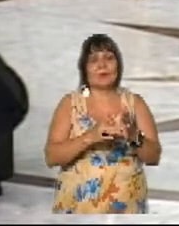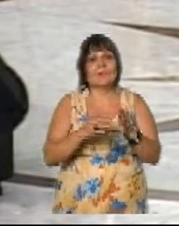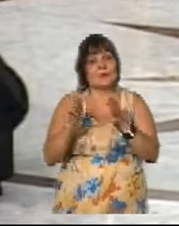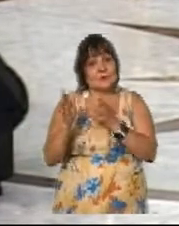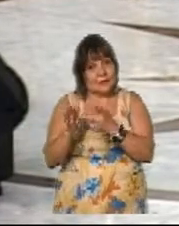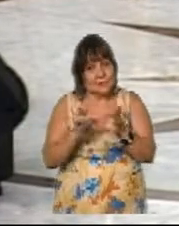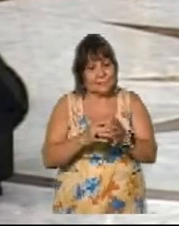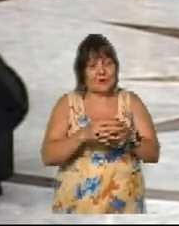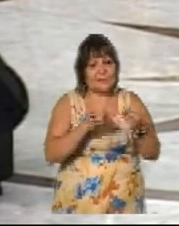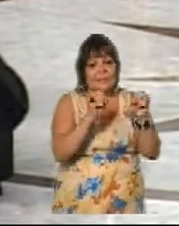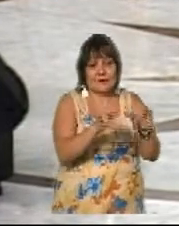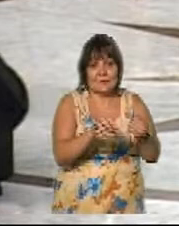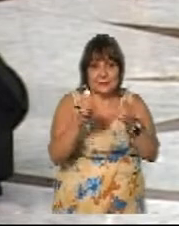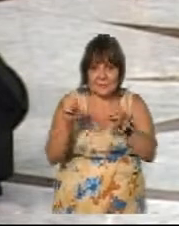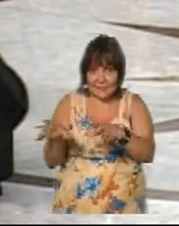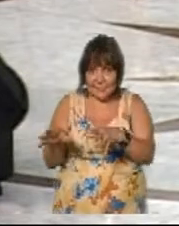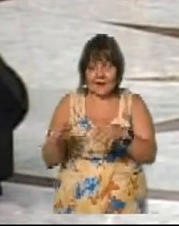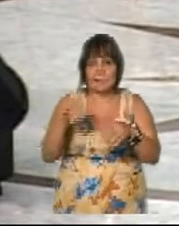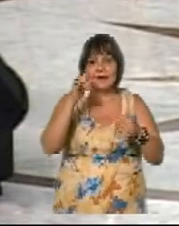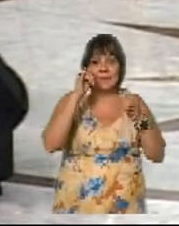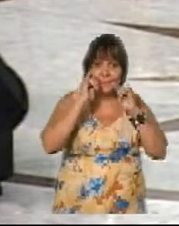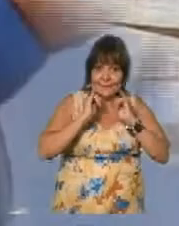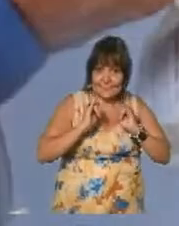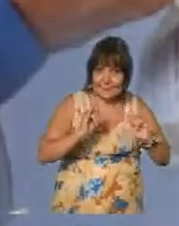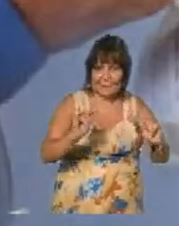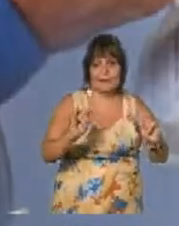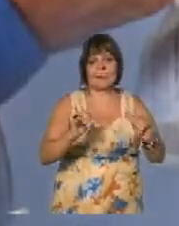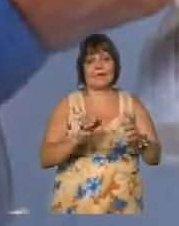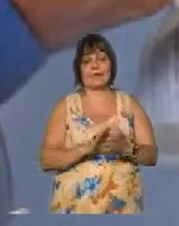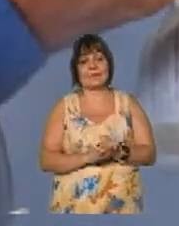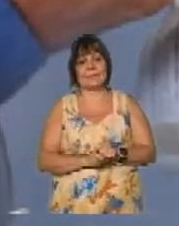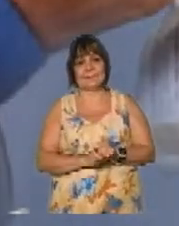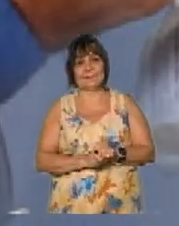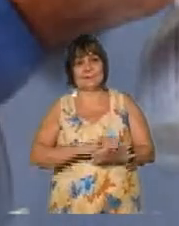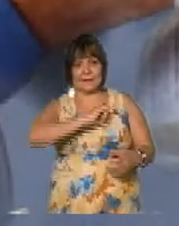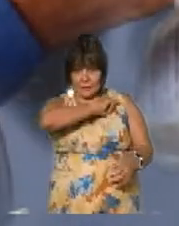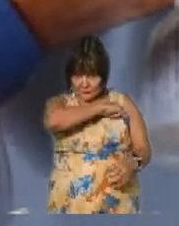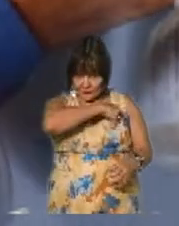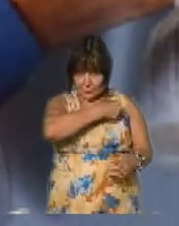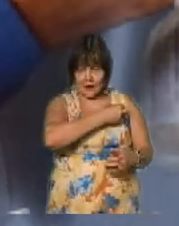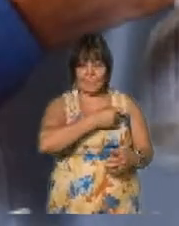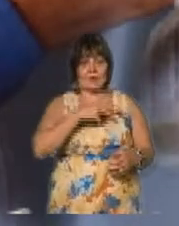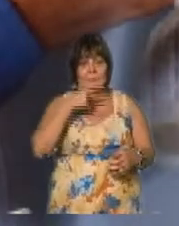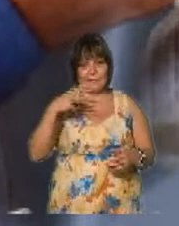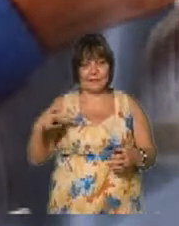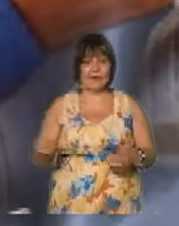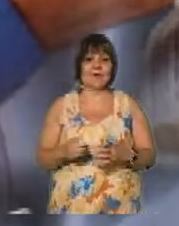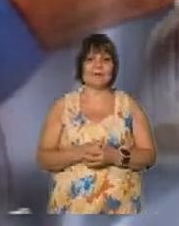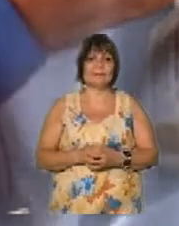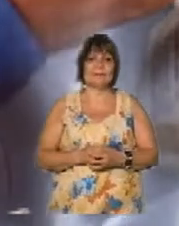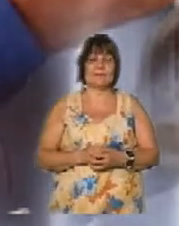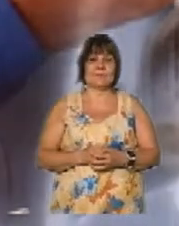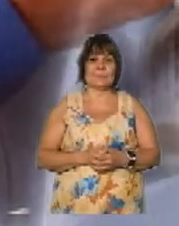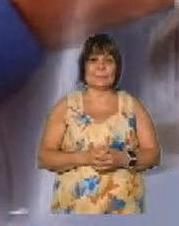ensinando e dando instruções de vida. Por isso em João 20:16, agora disse-lhe Jesus: Maria. Ela voltando-se disse em